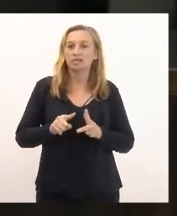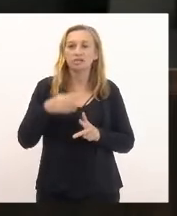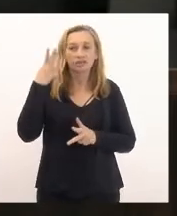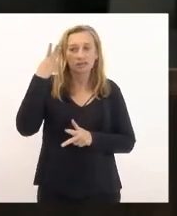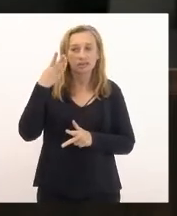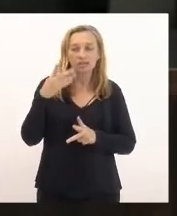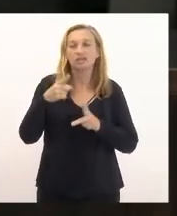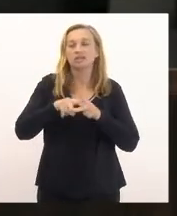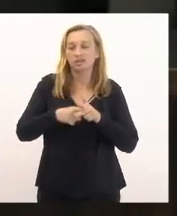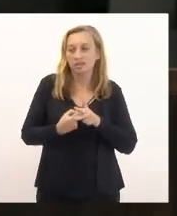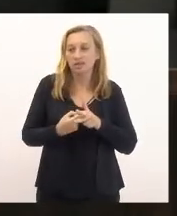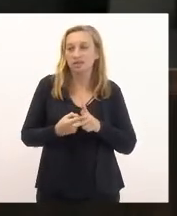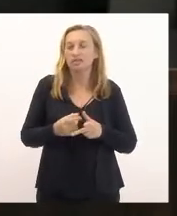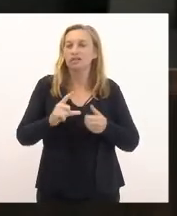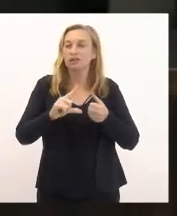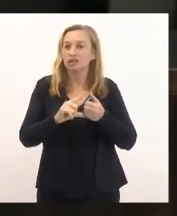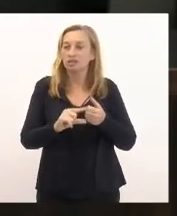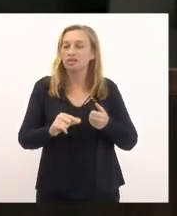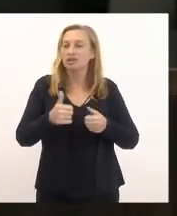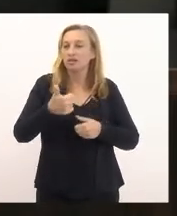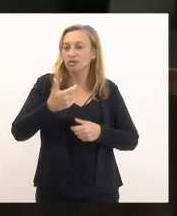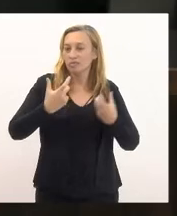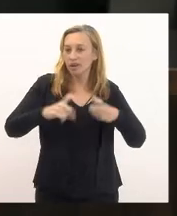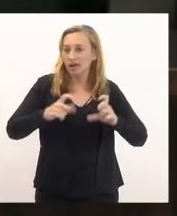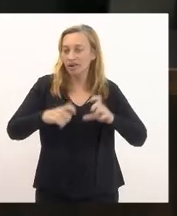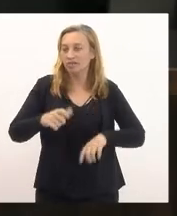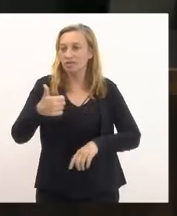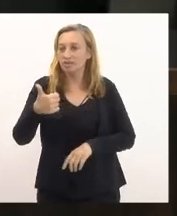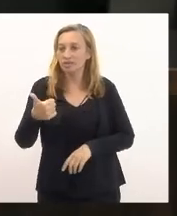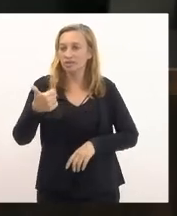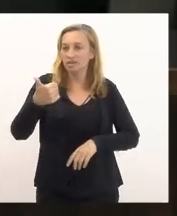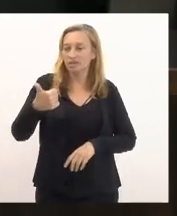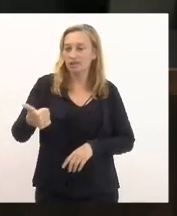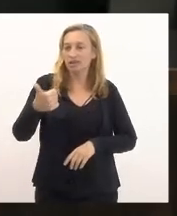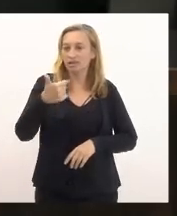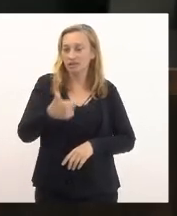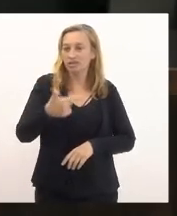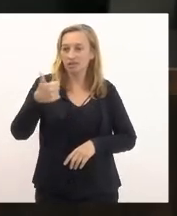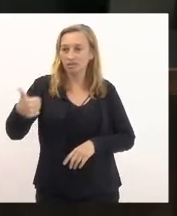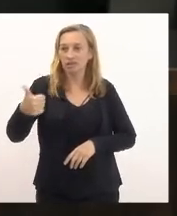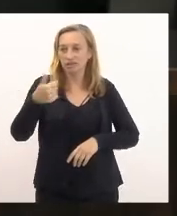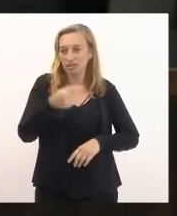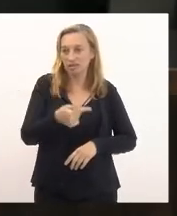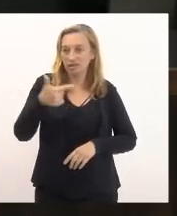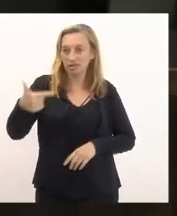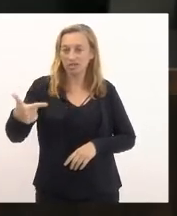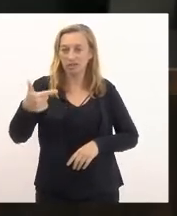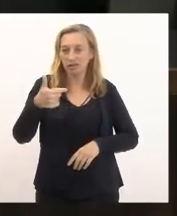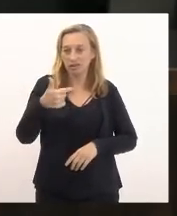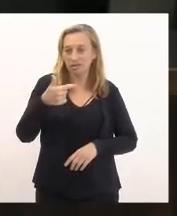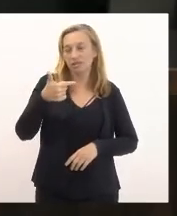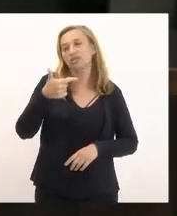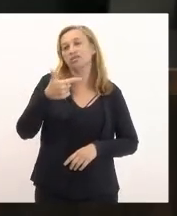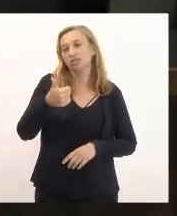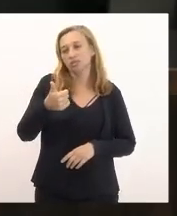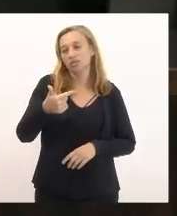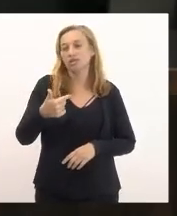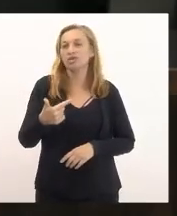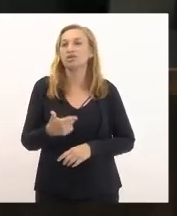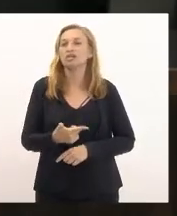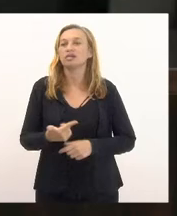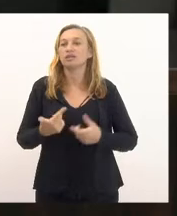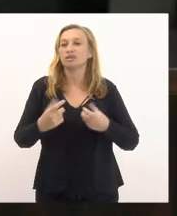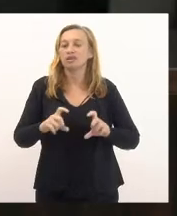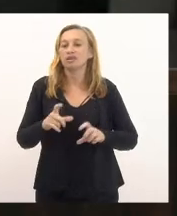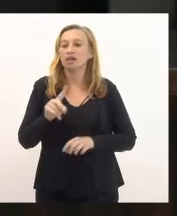parágrafos 4º, 8º, 12º, 17º da cláusula 7º e parágrafo 3º da cláusula 12 e a linha 11